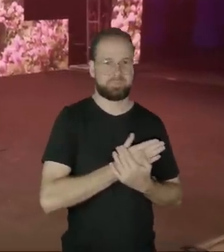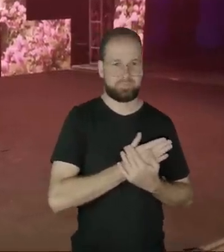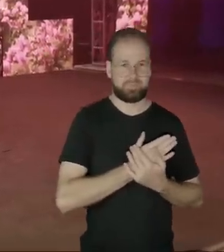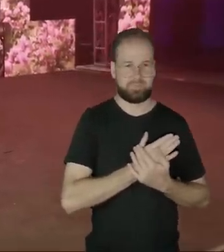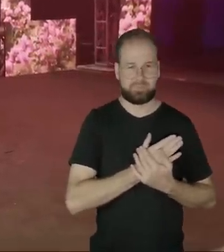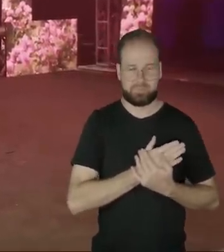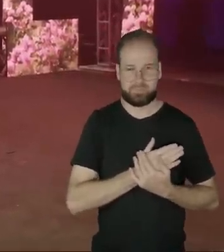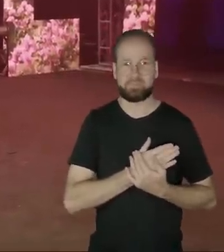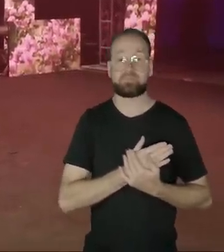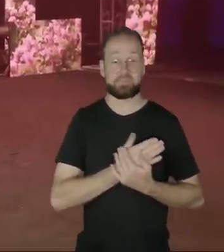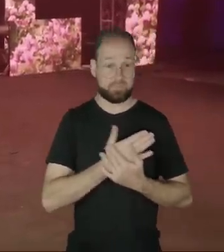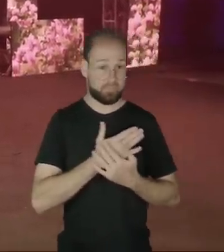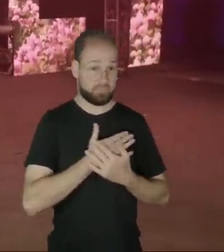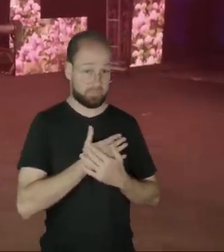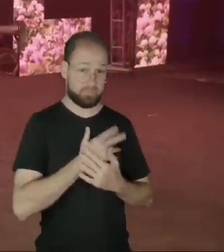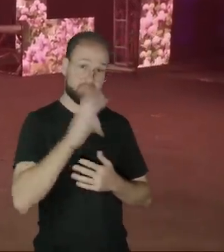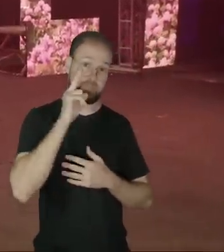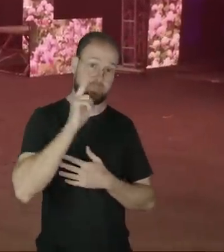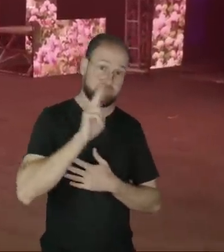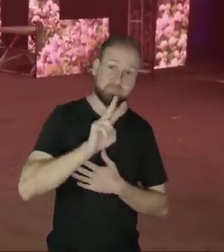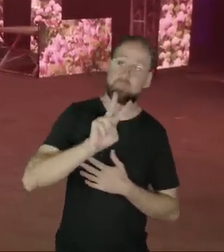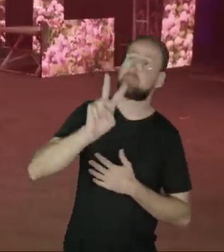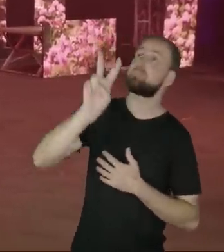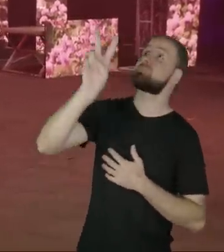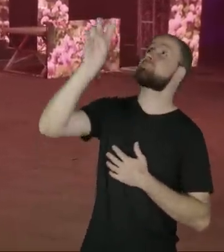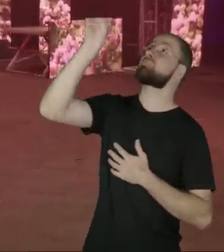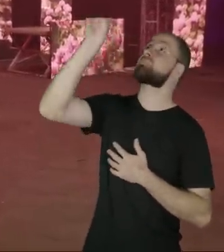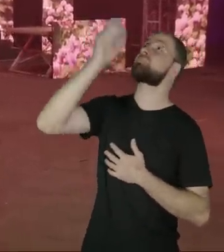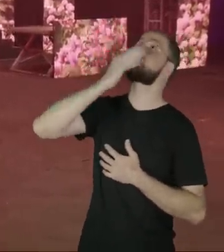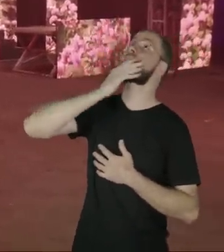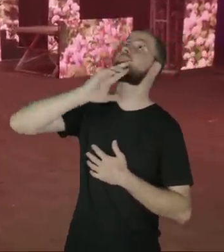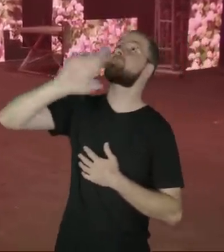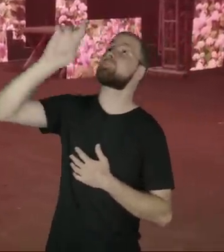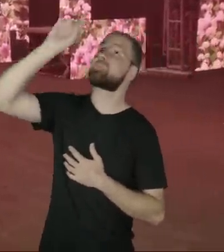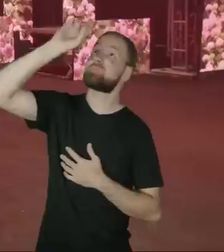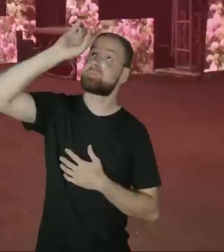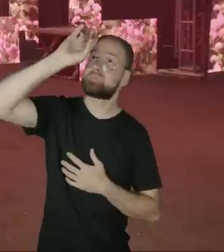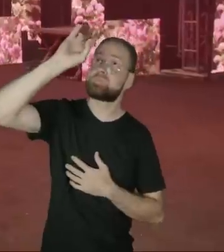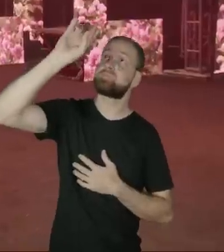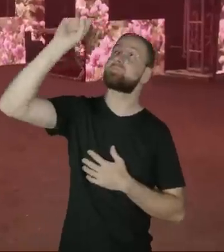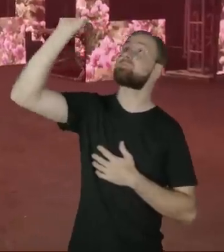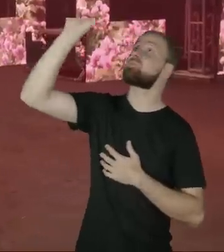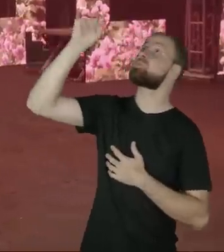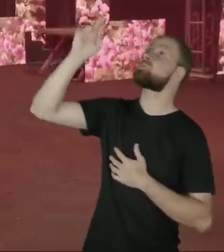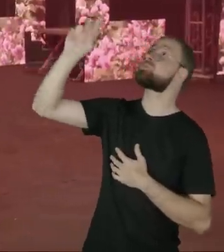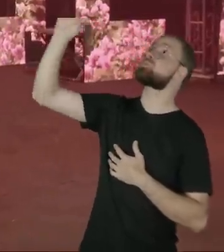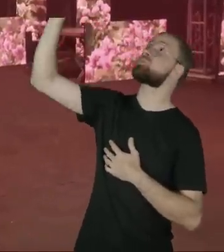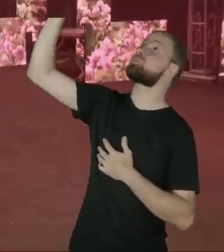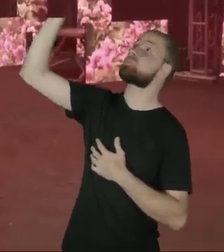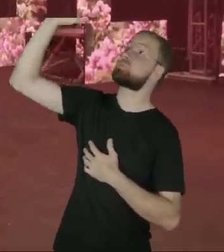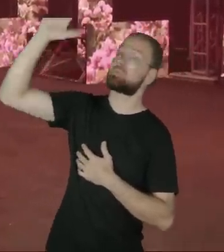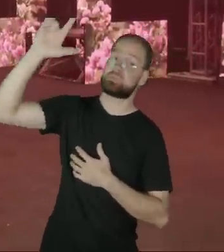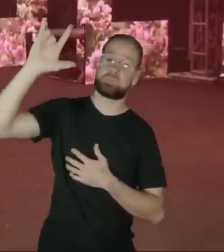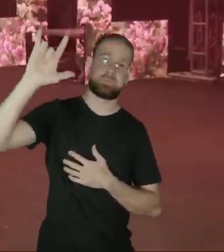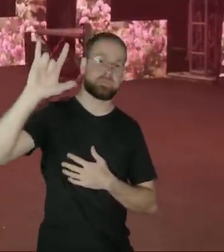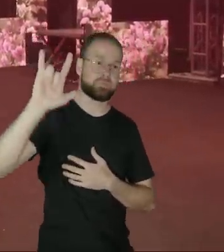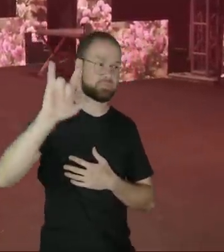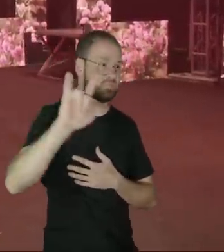coração. Eu te beijo, Senhor, e a tua paixão